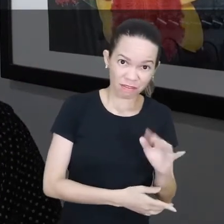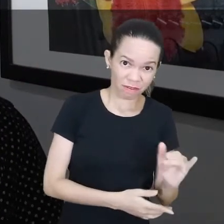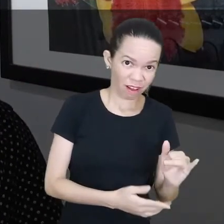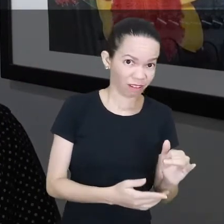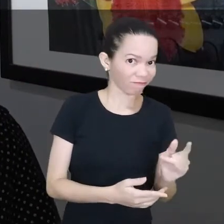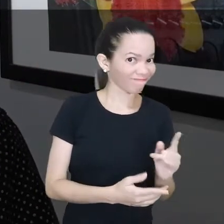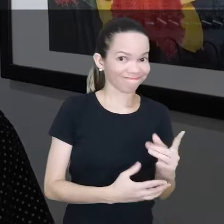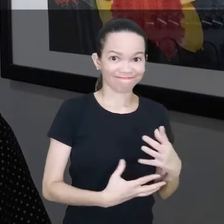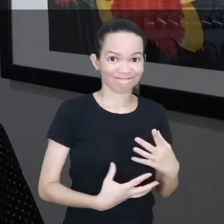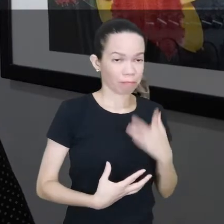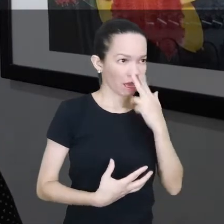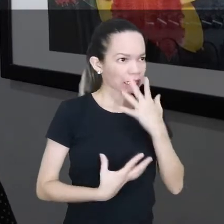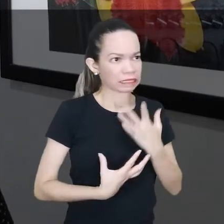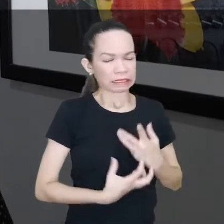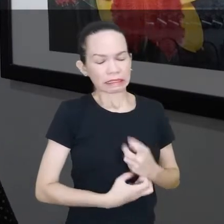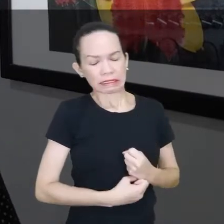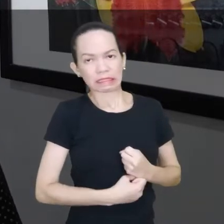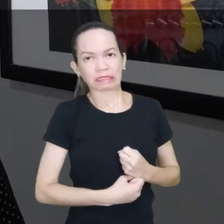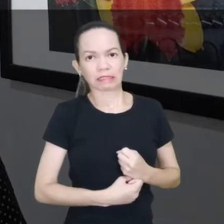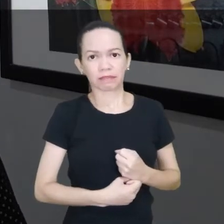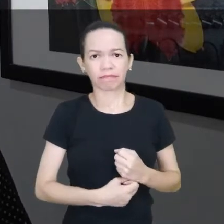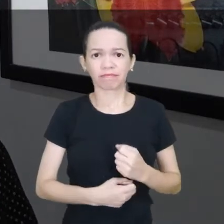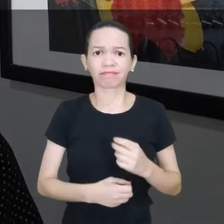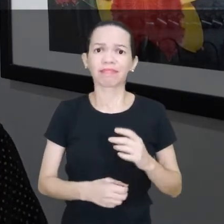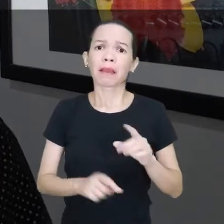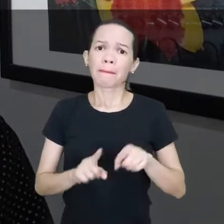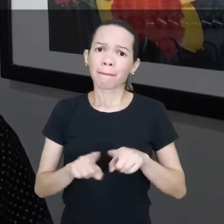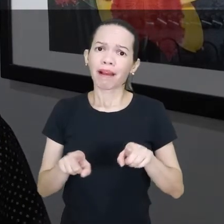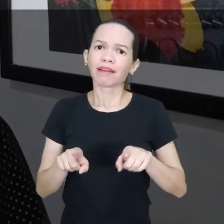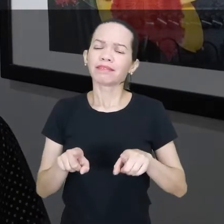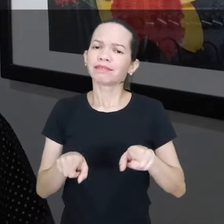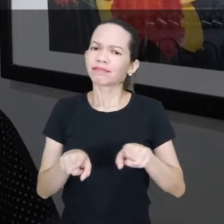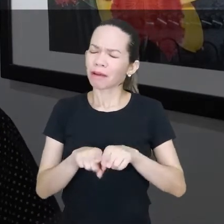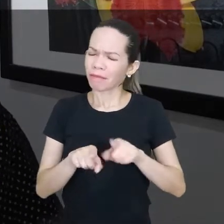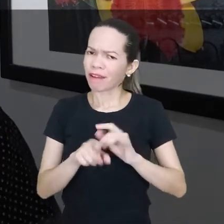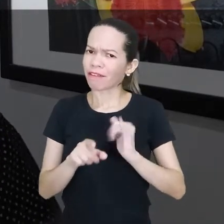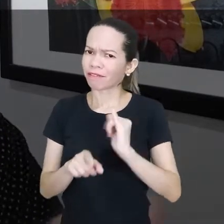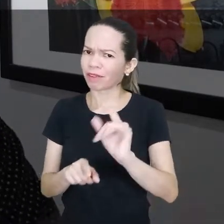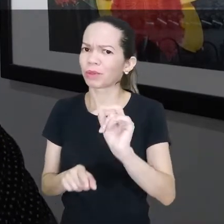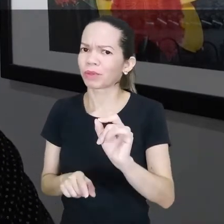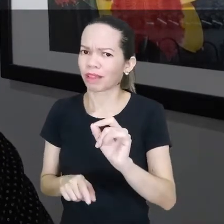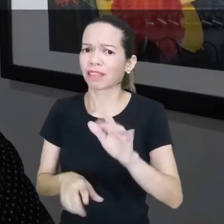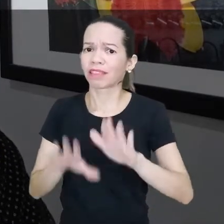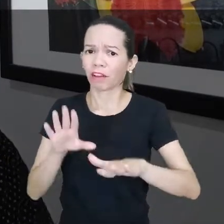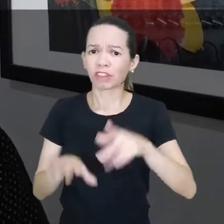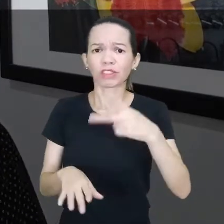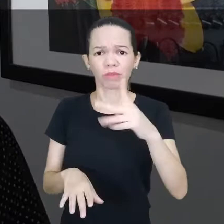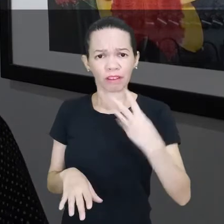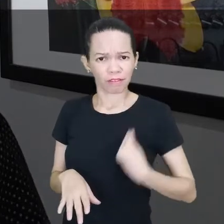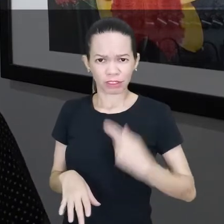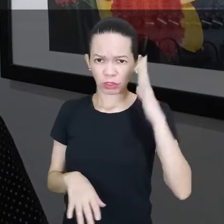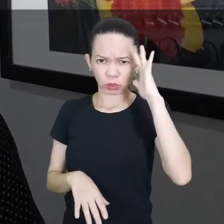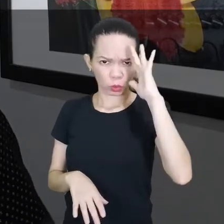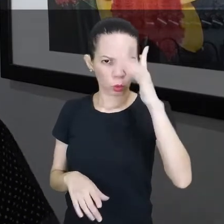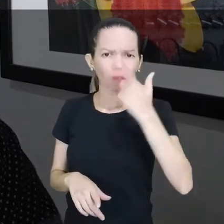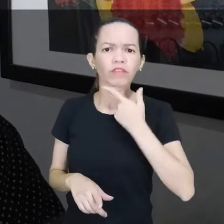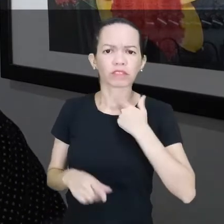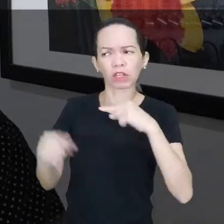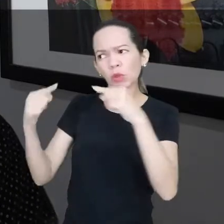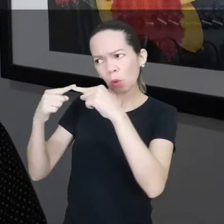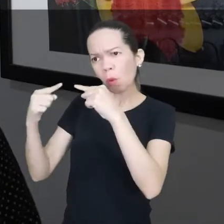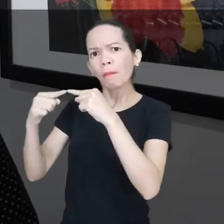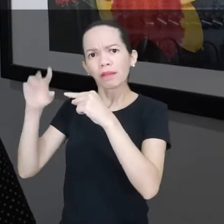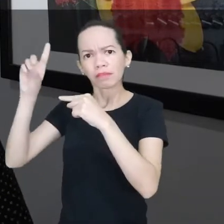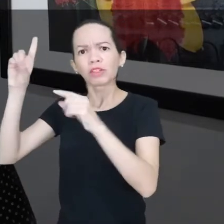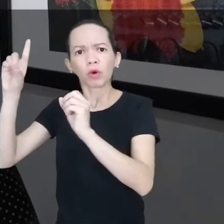os sonhos que Deus estabeleceu para você, os planos que Deus estabeleceu para a tua vida e que Ele aprova aquilo que você está fazendo, você não vai enfrentar